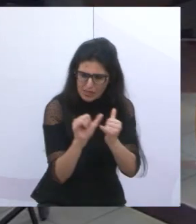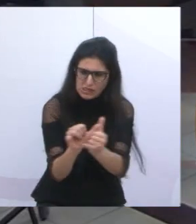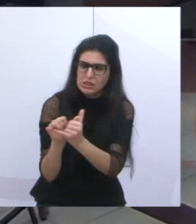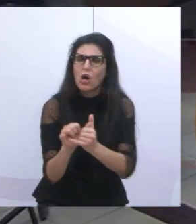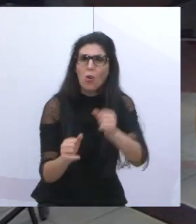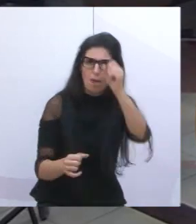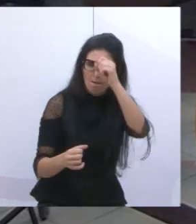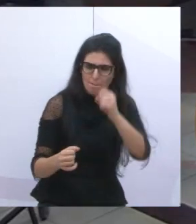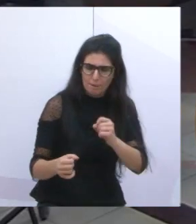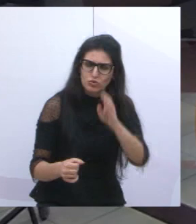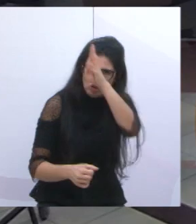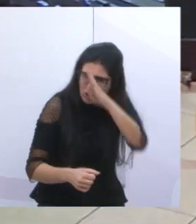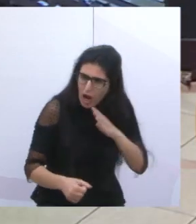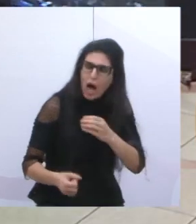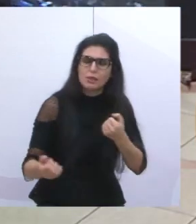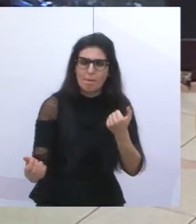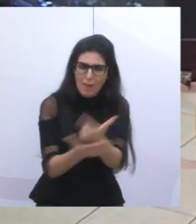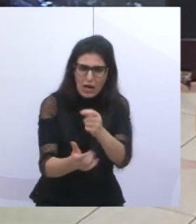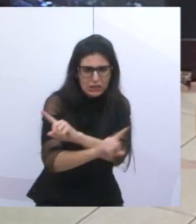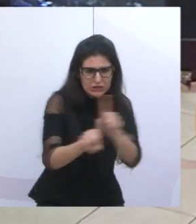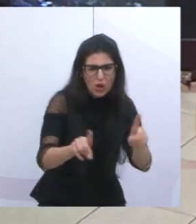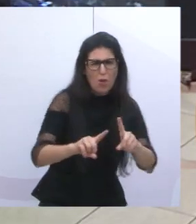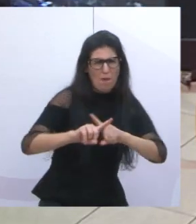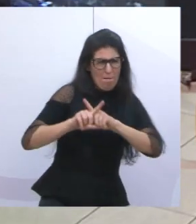O projeto continua em discussão.